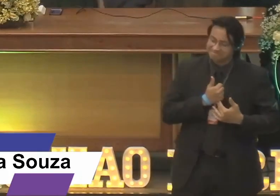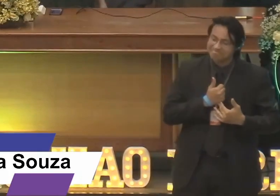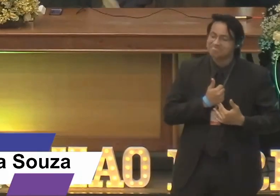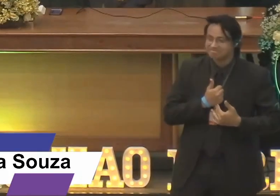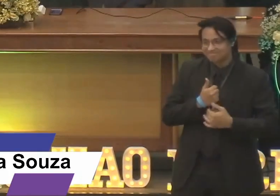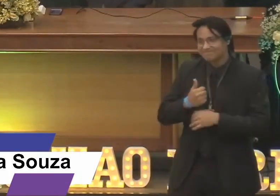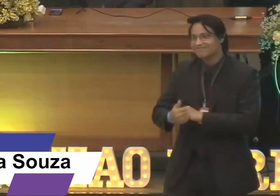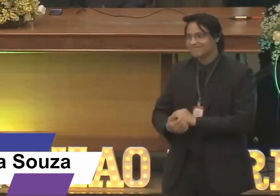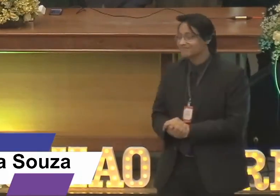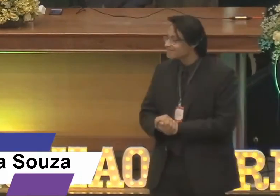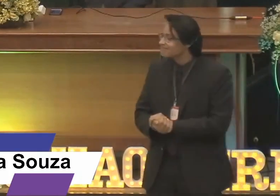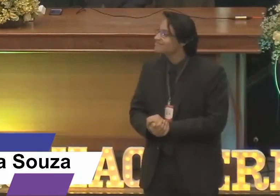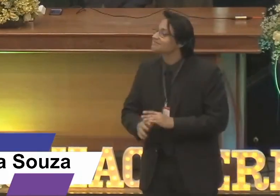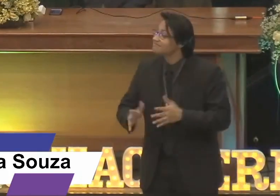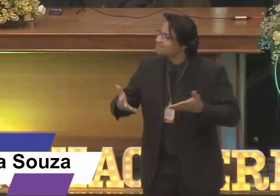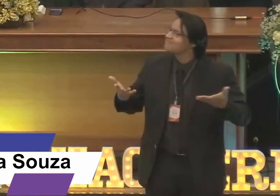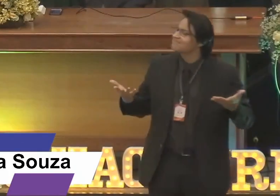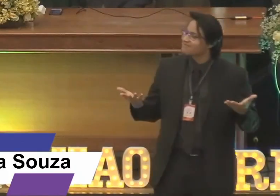solução.